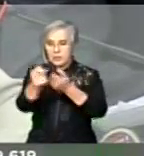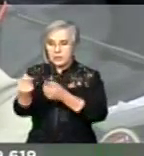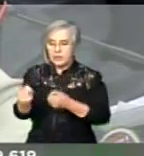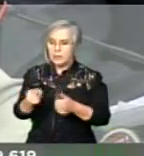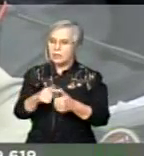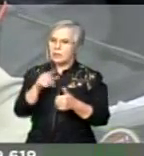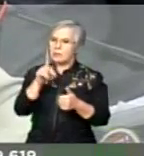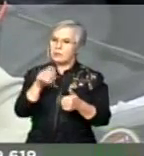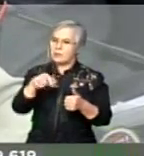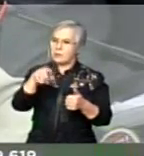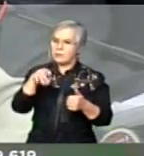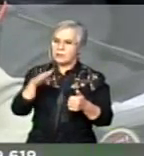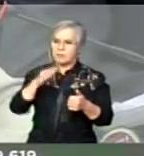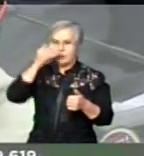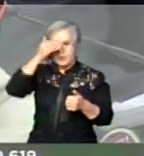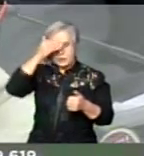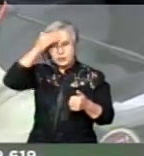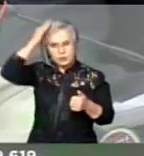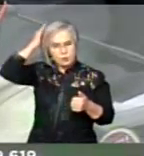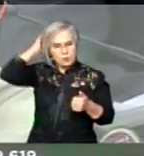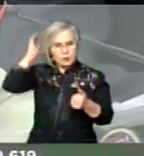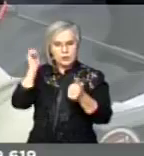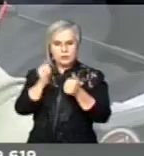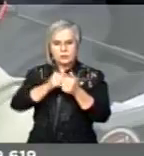Cunha, Temer, não é